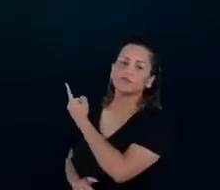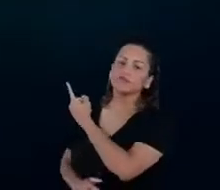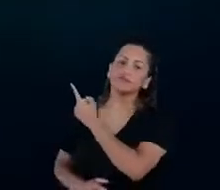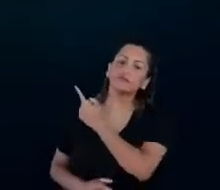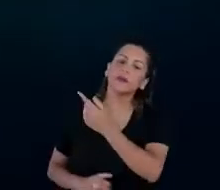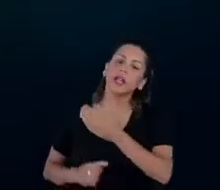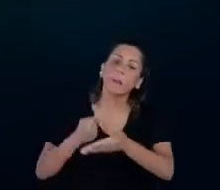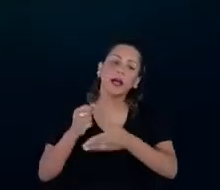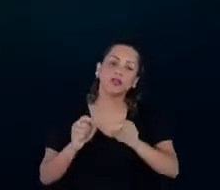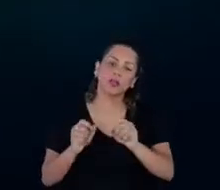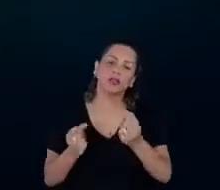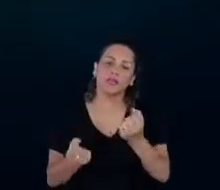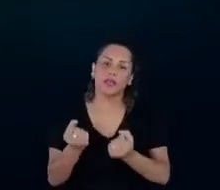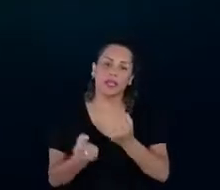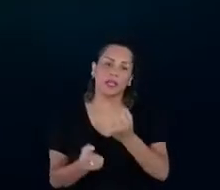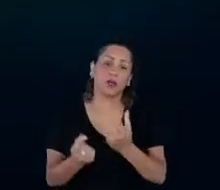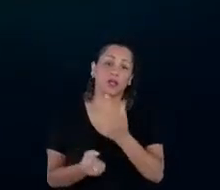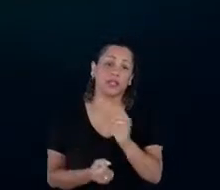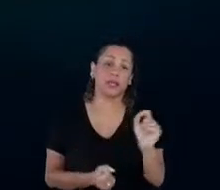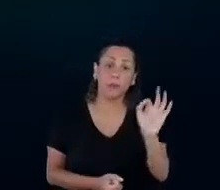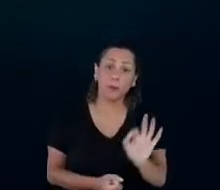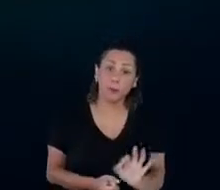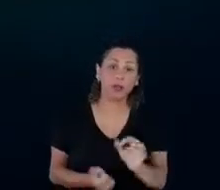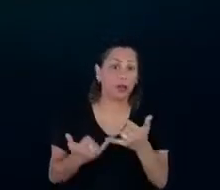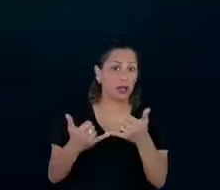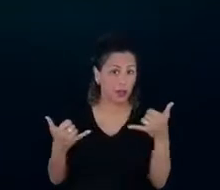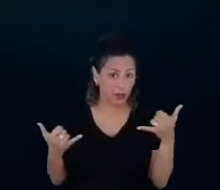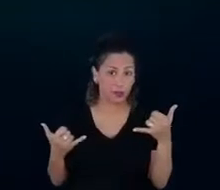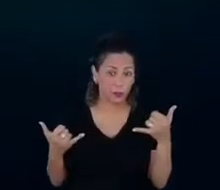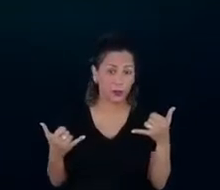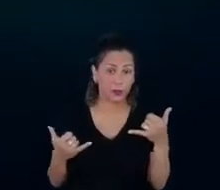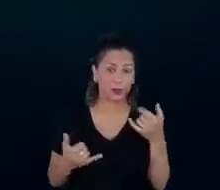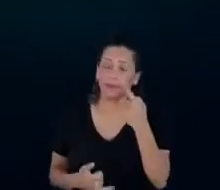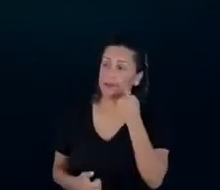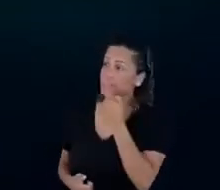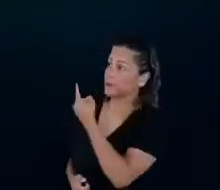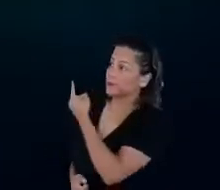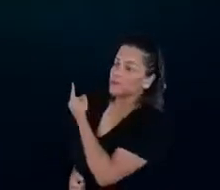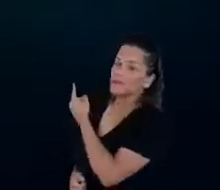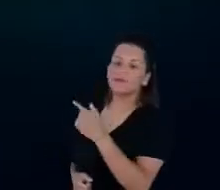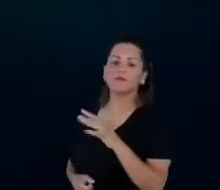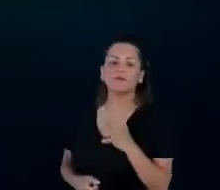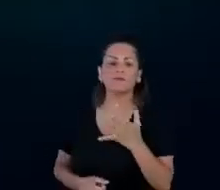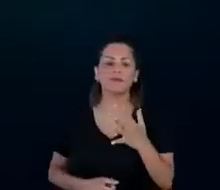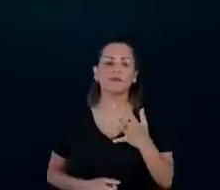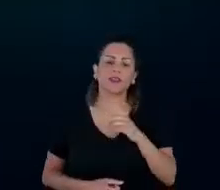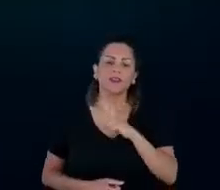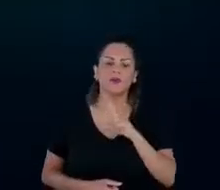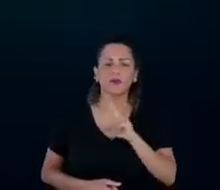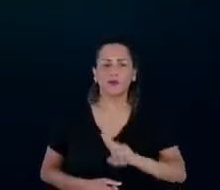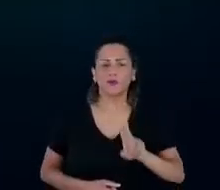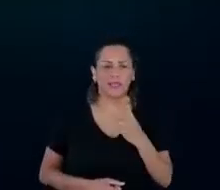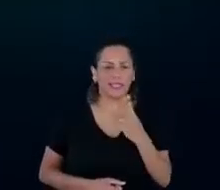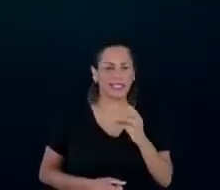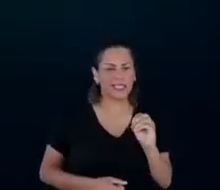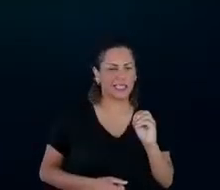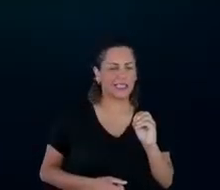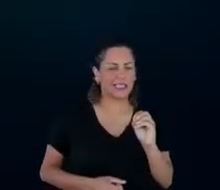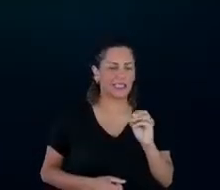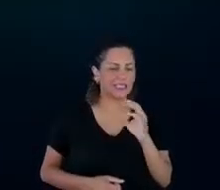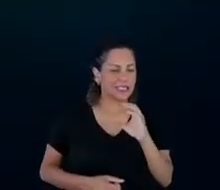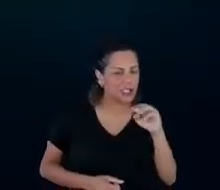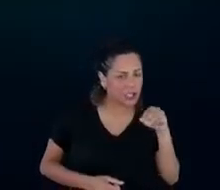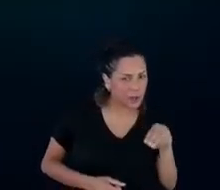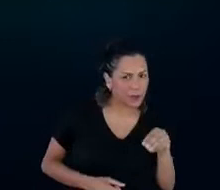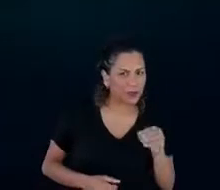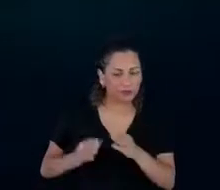uma NV200. Utilizamos mais ou menos uns 30 centímetros do porta-mala. E com esse